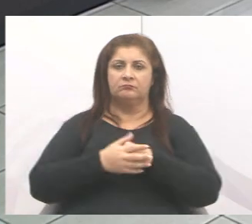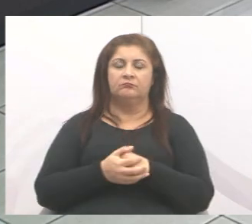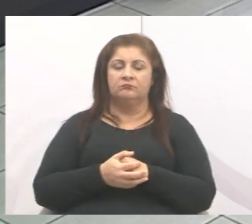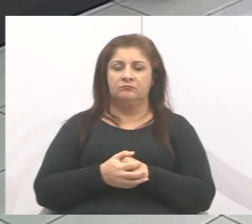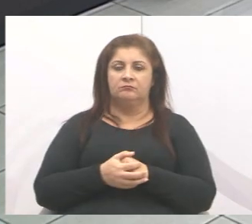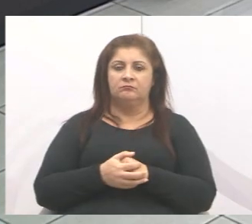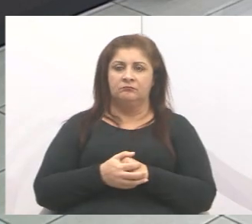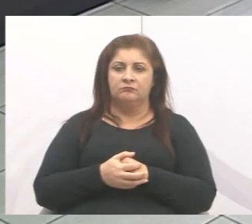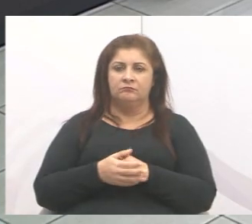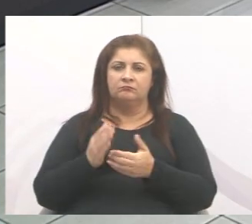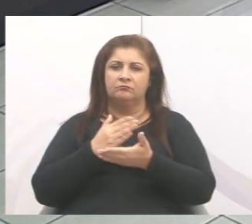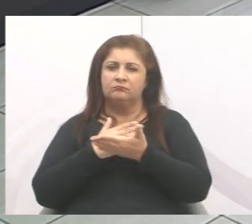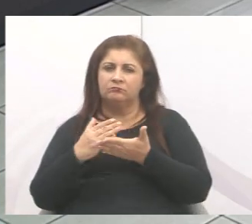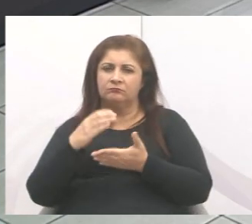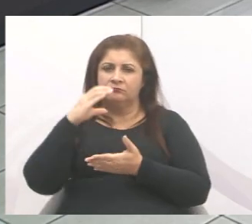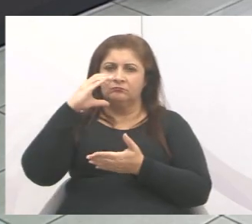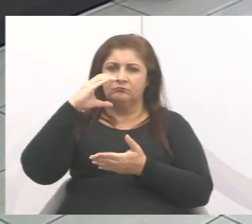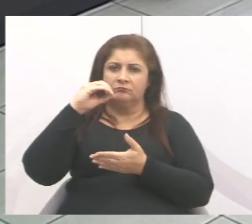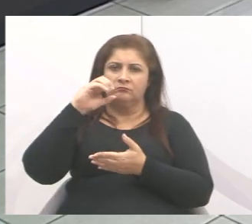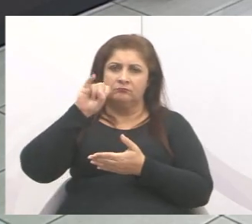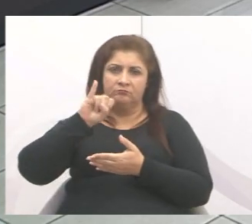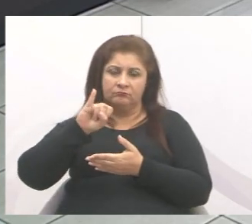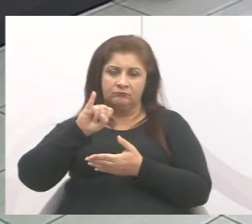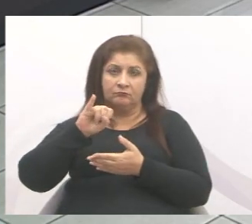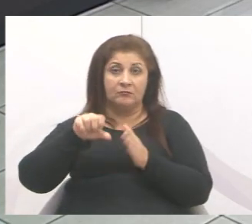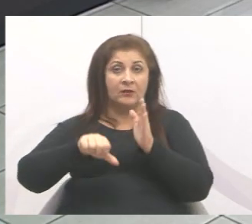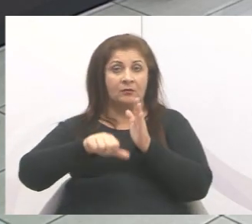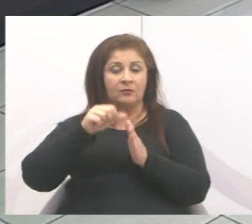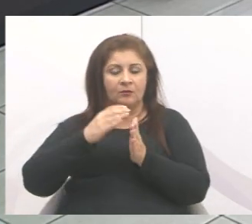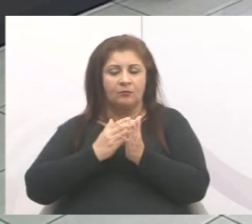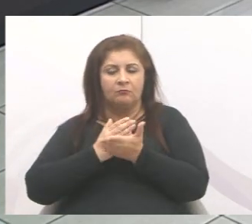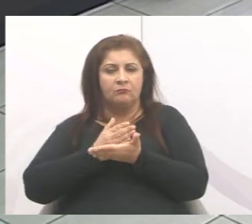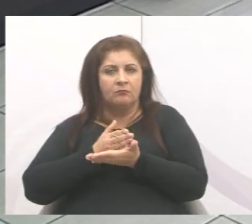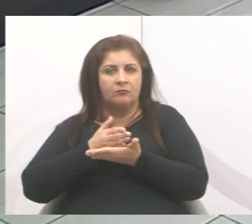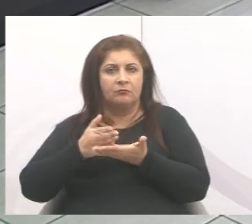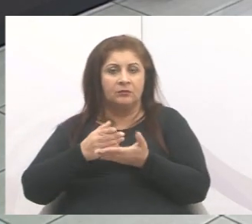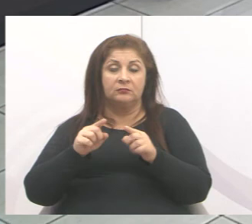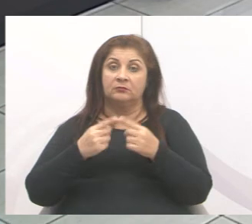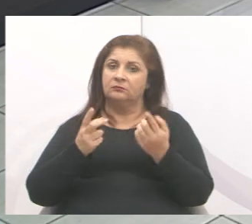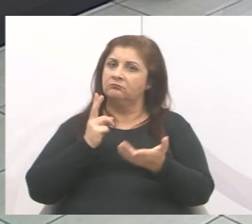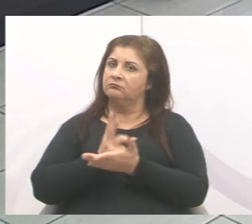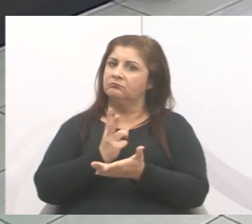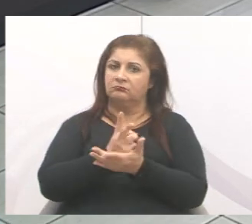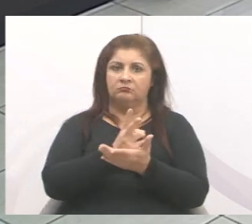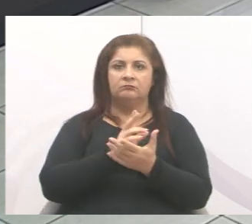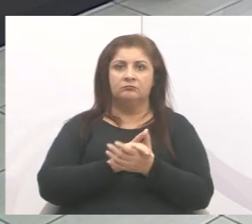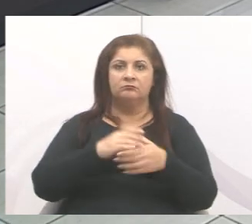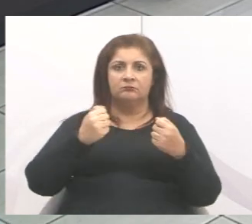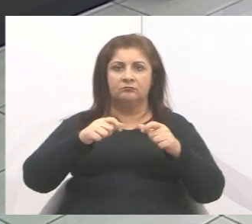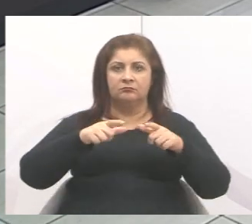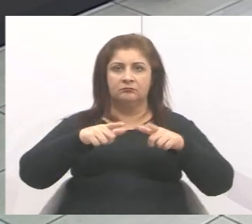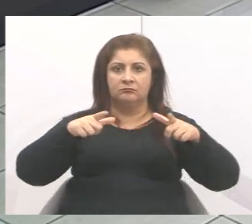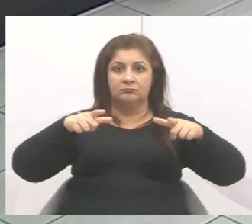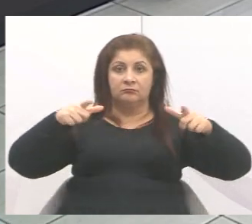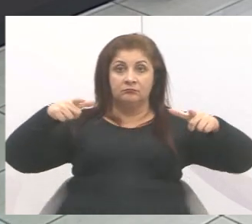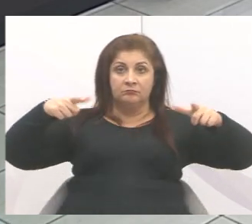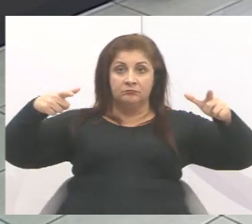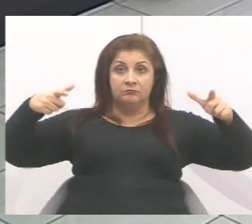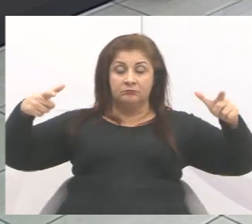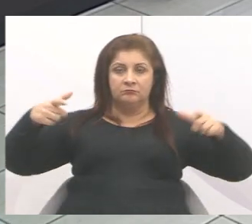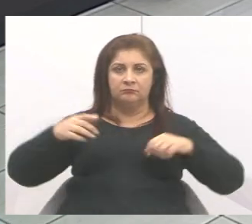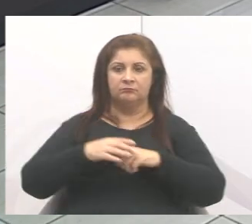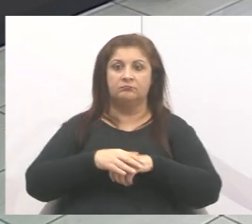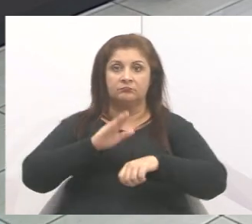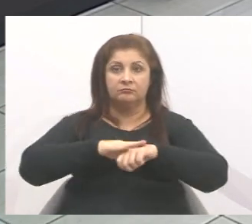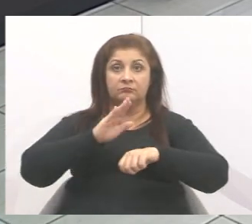gente instalou o COI foi o primeiro passo, né? Mas ele é algo contínuo, onde você vai expandindo a cada vez mais